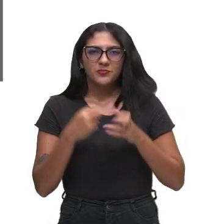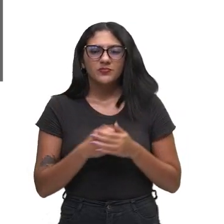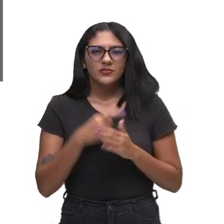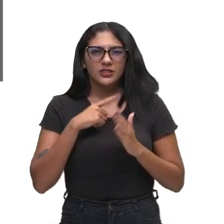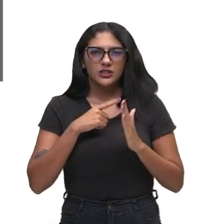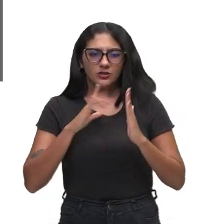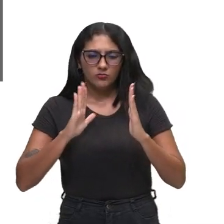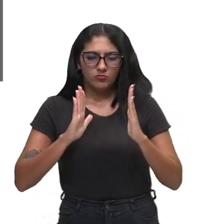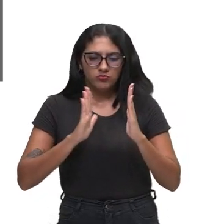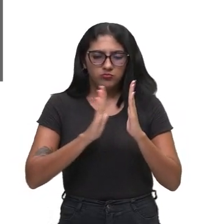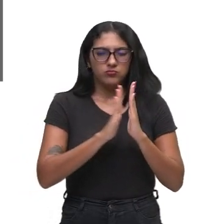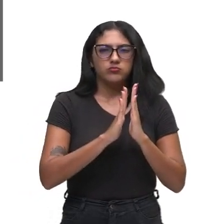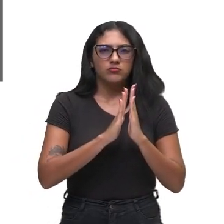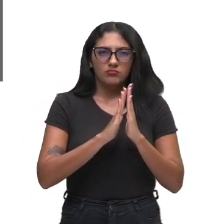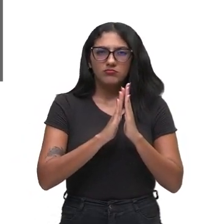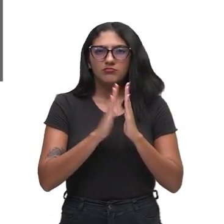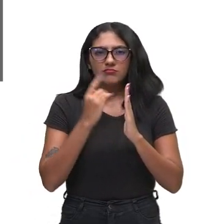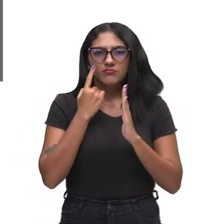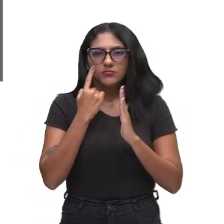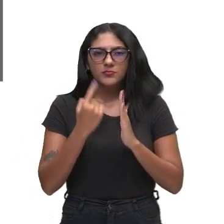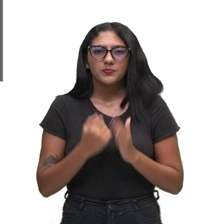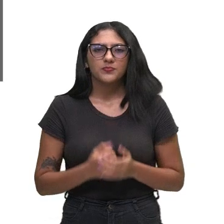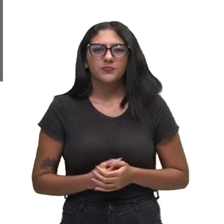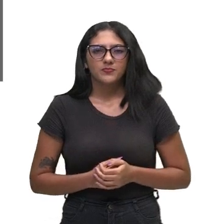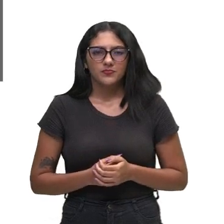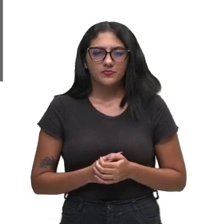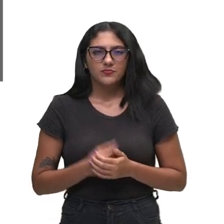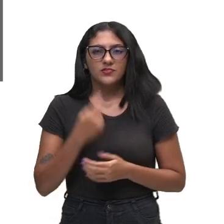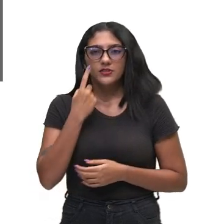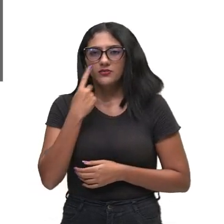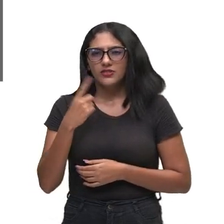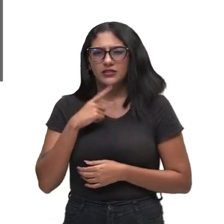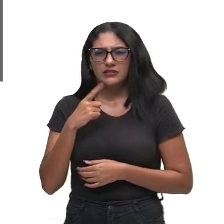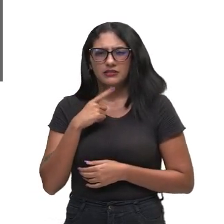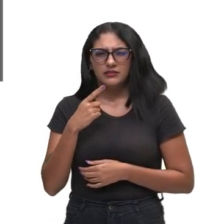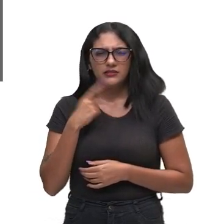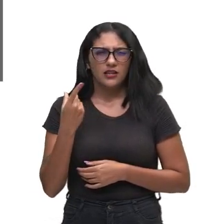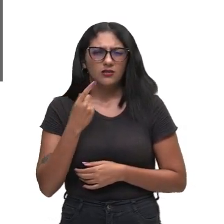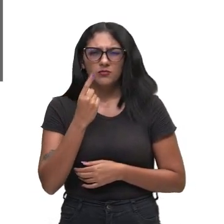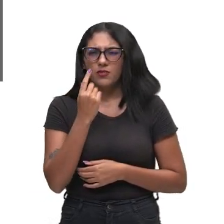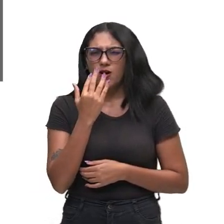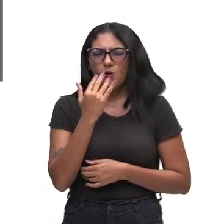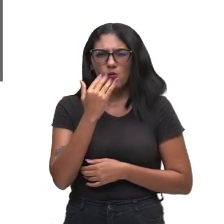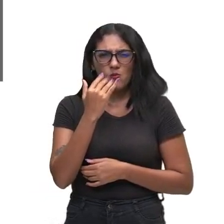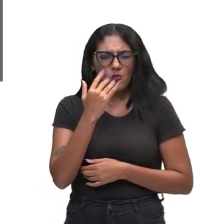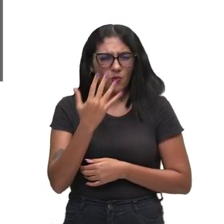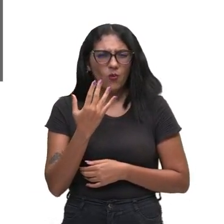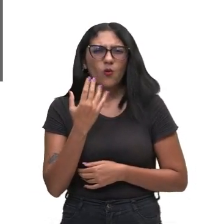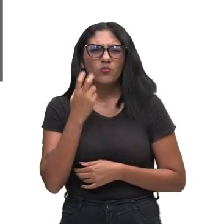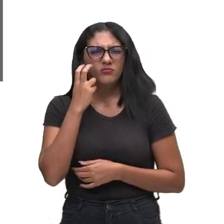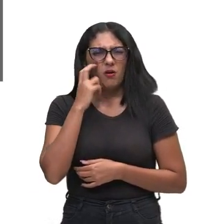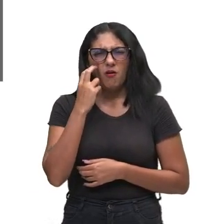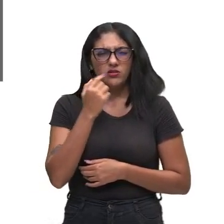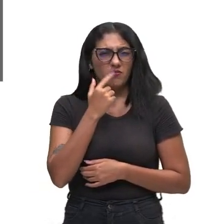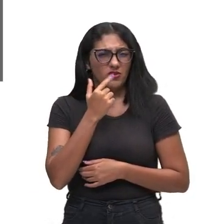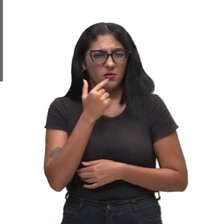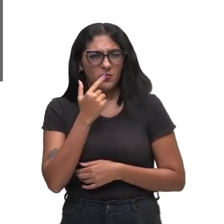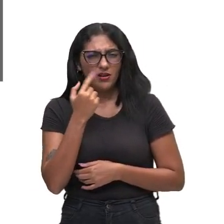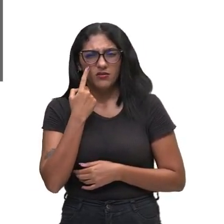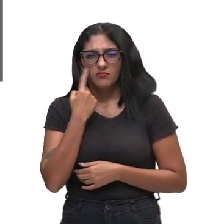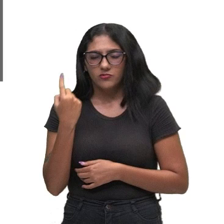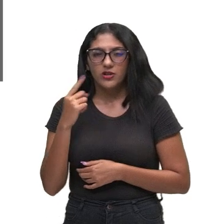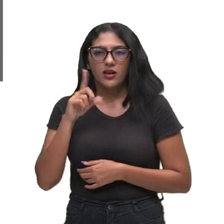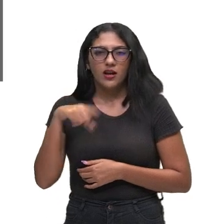Nestes dois espaços abaixo. Onde está em rosa, ou né, rosado, é a presença